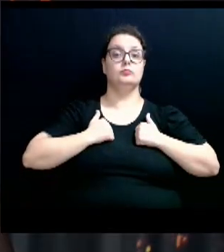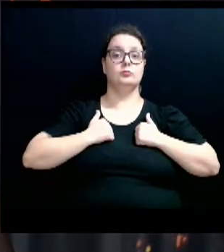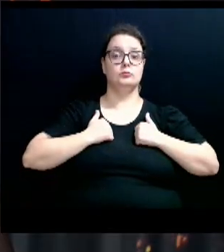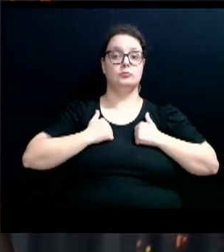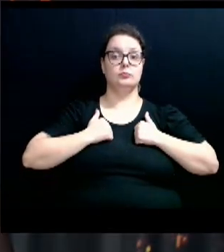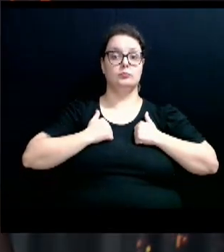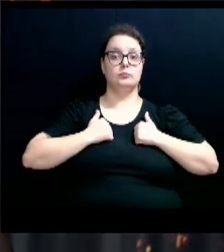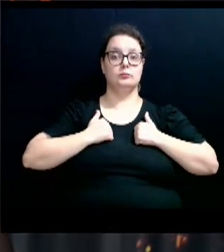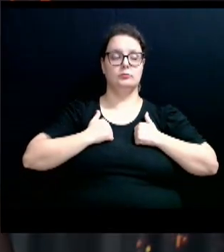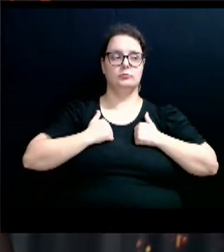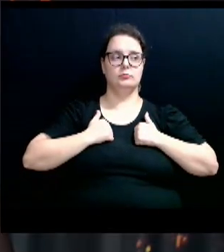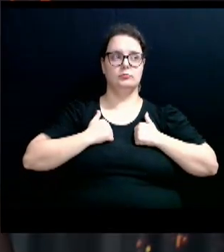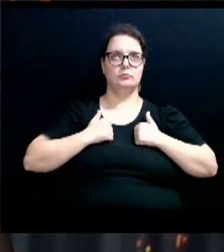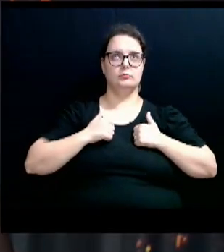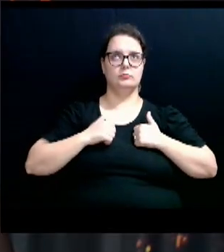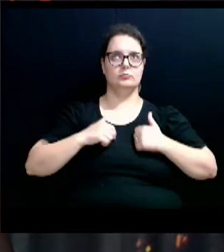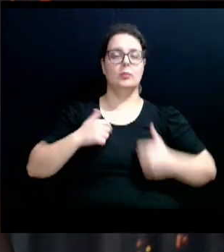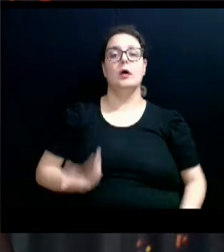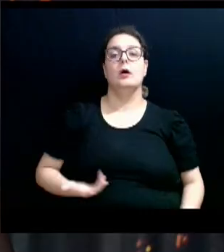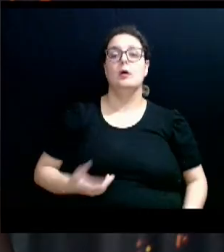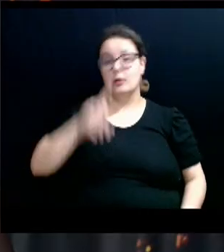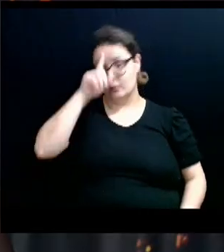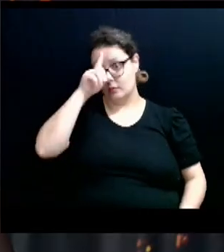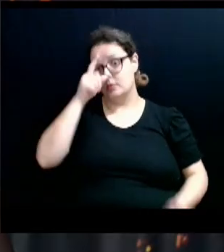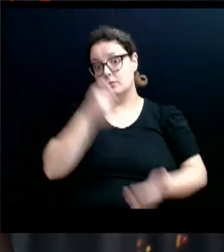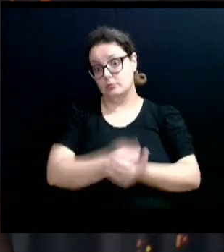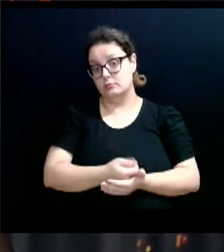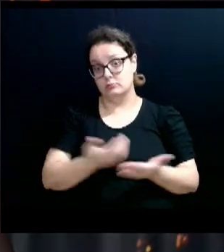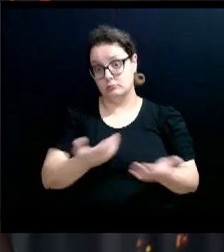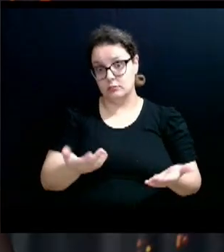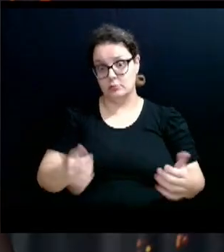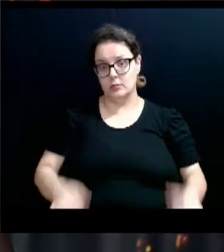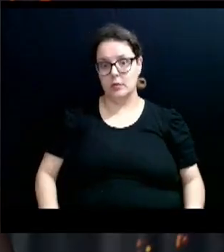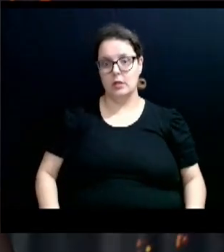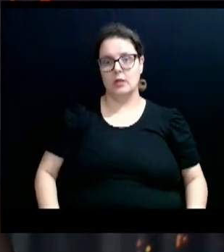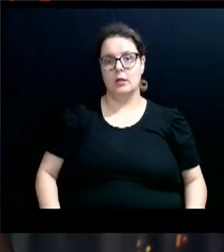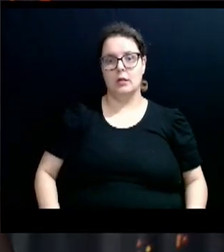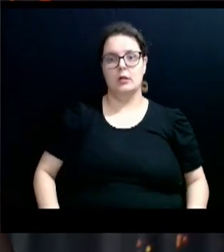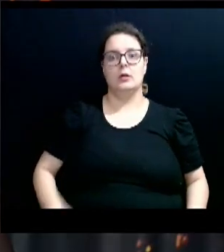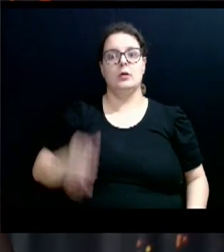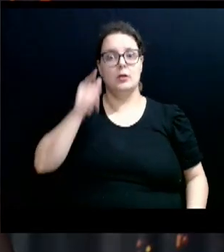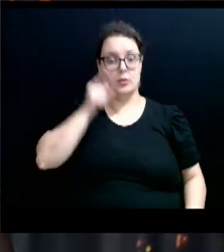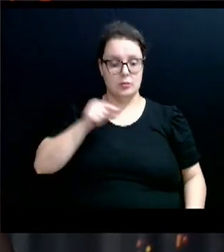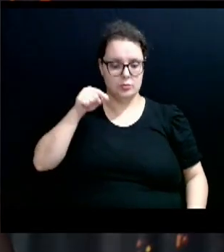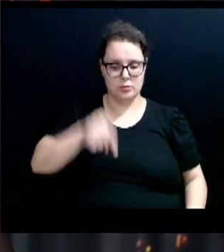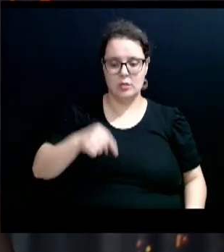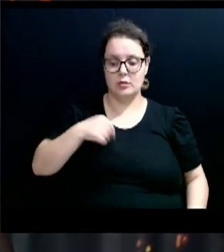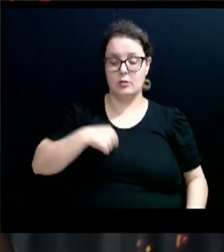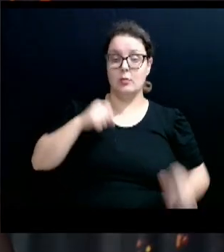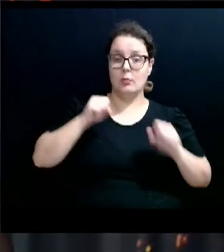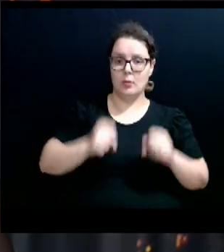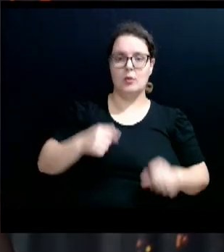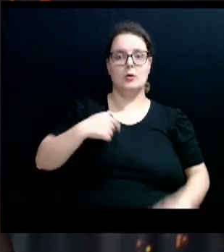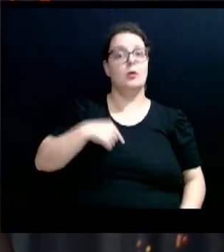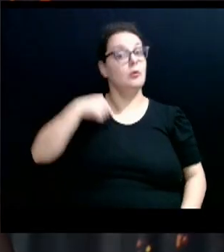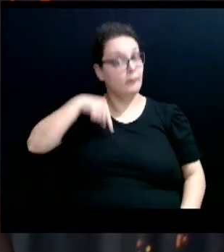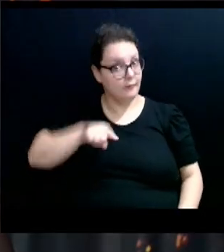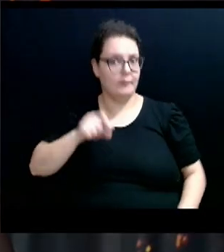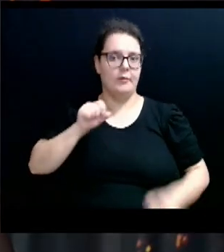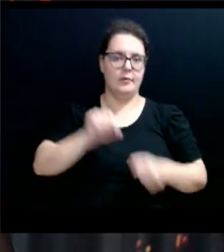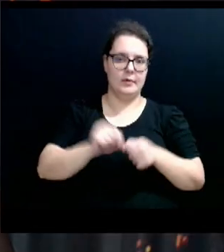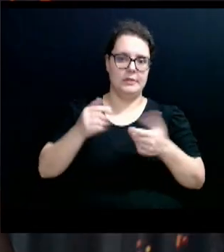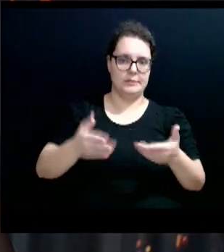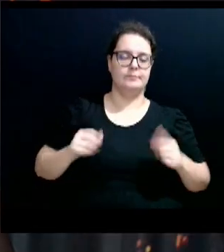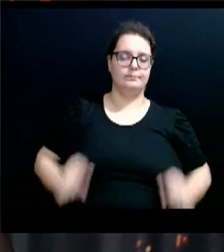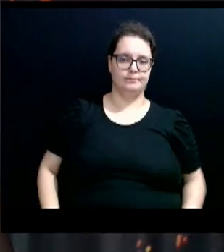de energia para a gente tomar decisões. Então, assim, eu consigo fazer isso, eu posso fazer isso, eu vou fazer isso. Então, o